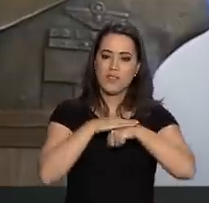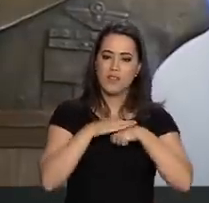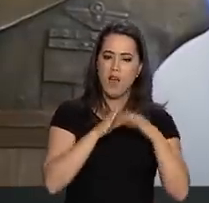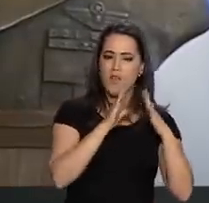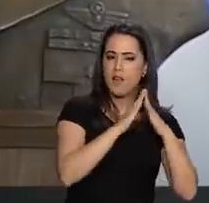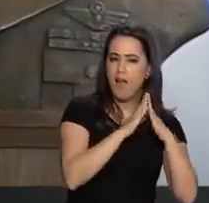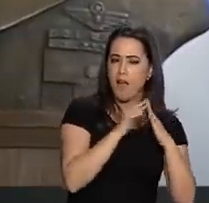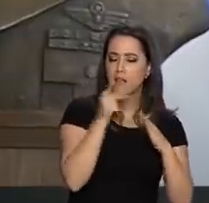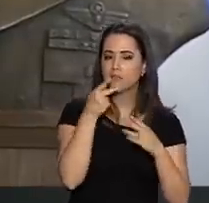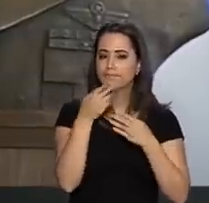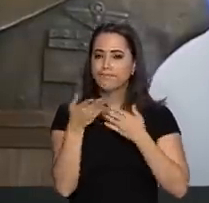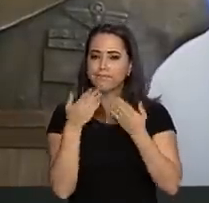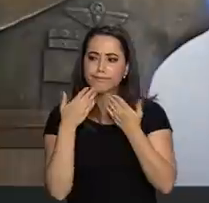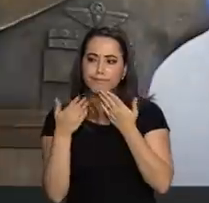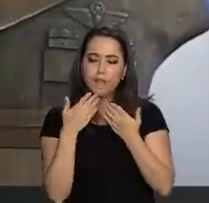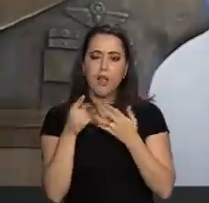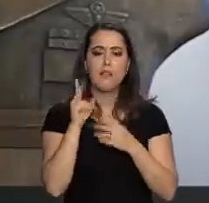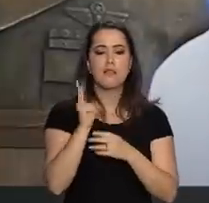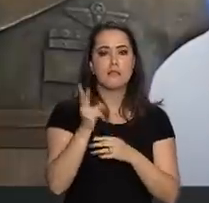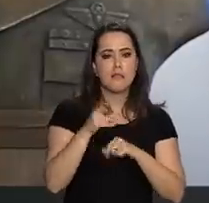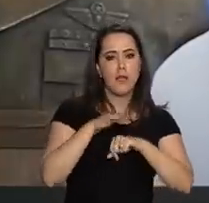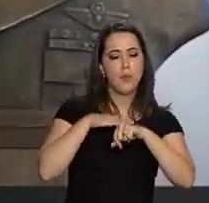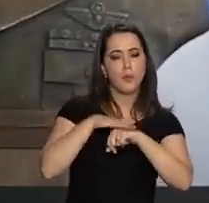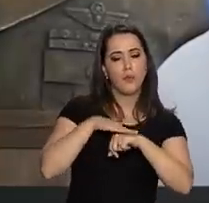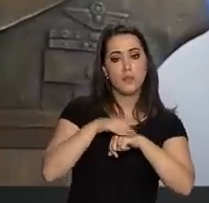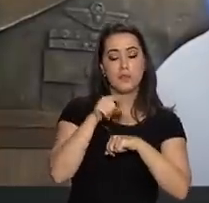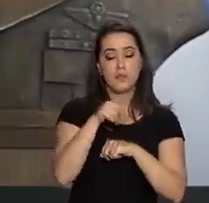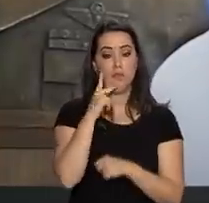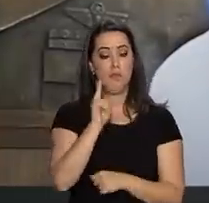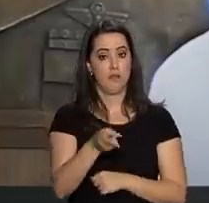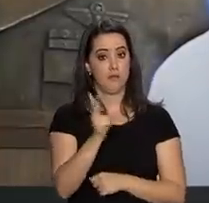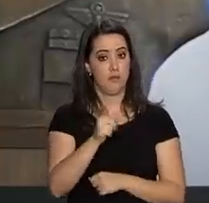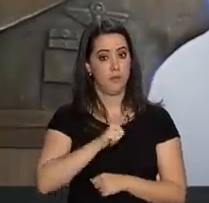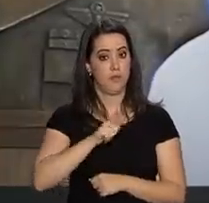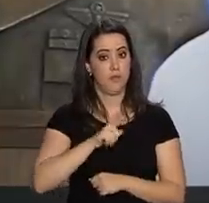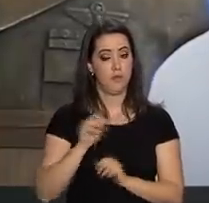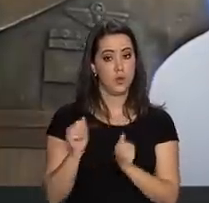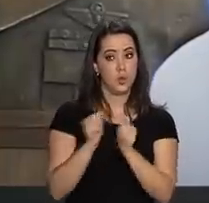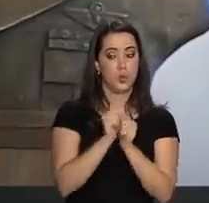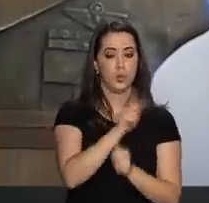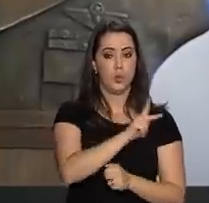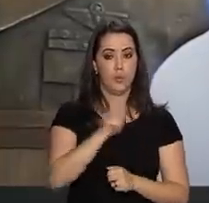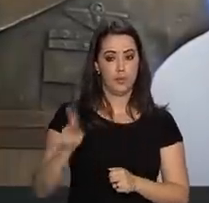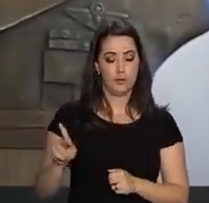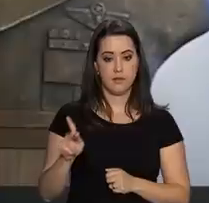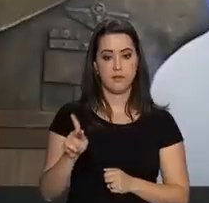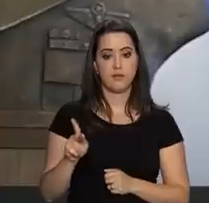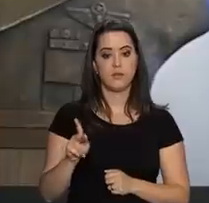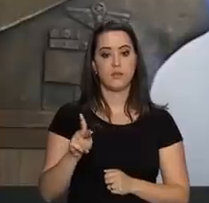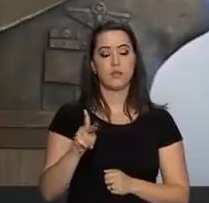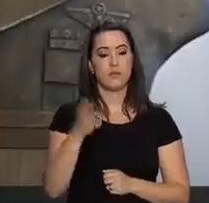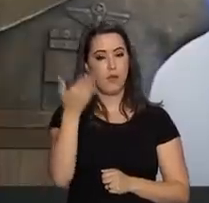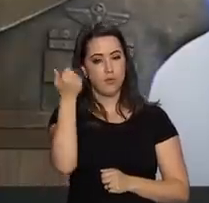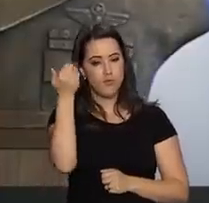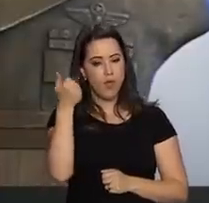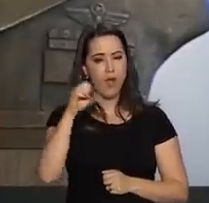E ele me reportava sempre nos contatos que tinham, que teve com o então presidente da República, José